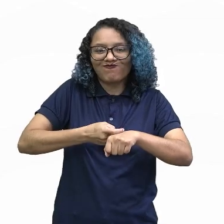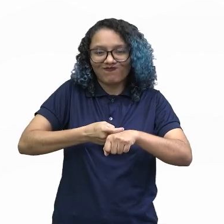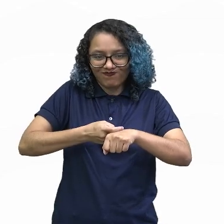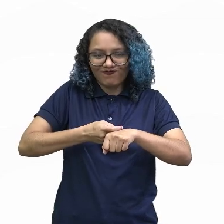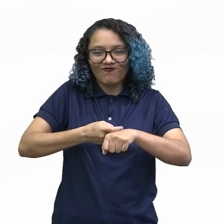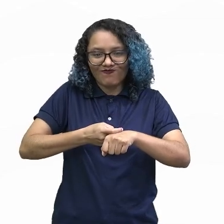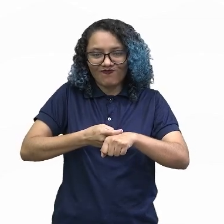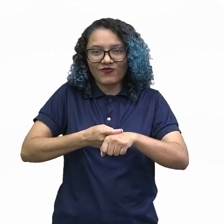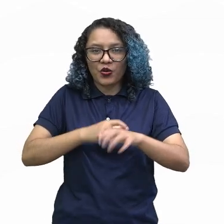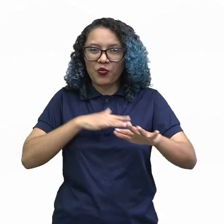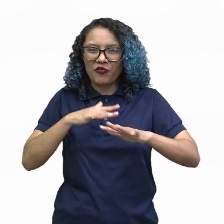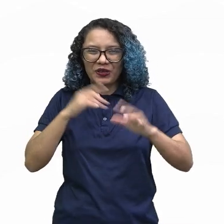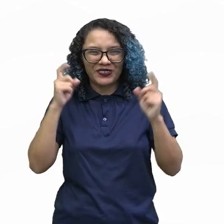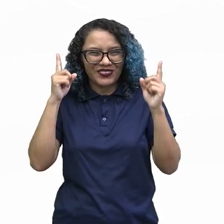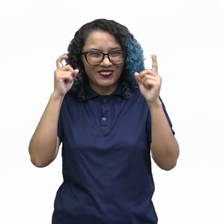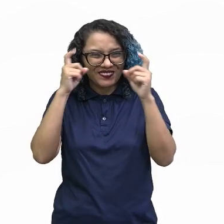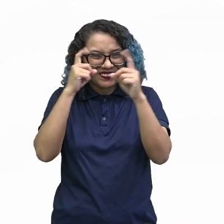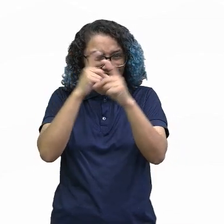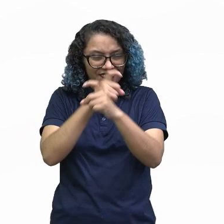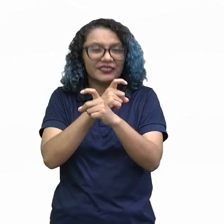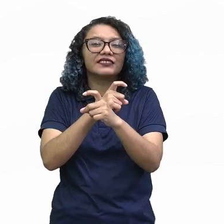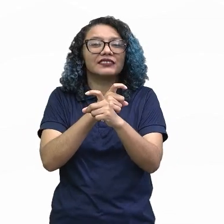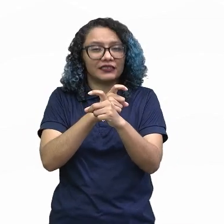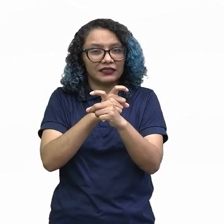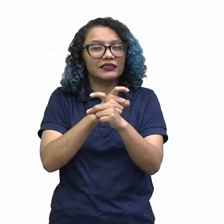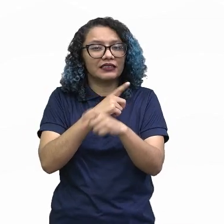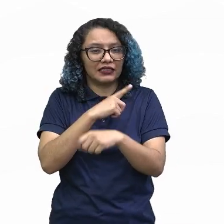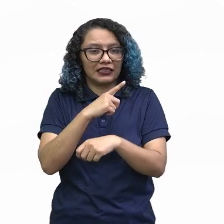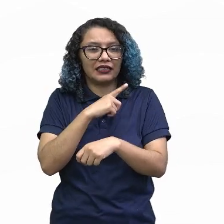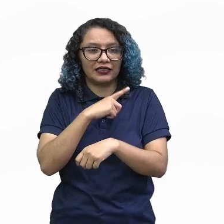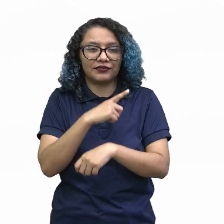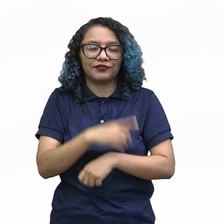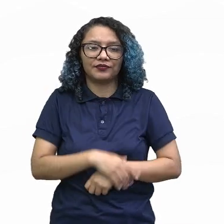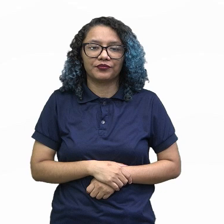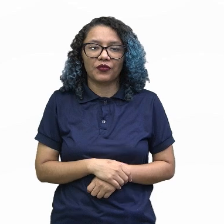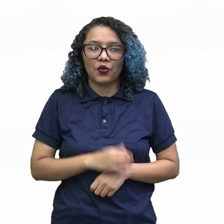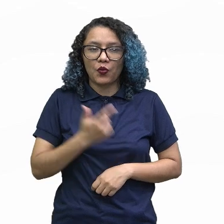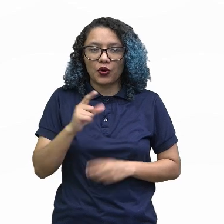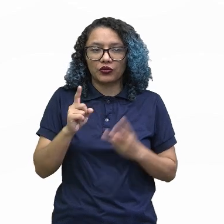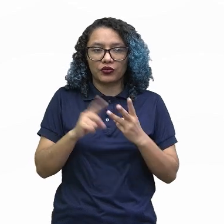duros, dificultando os movimentos.